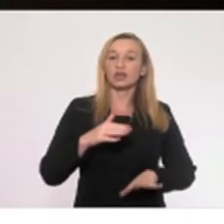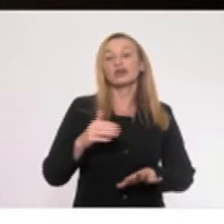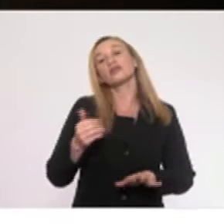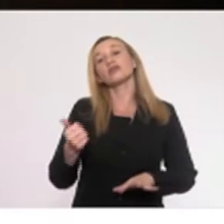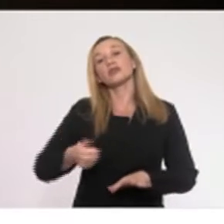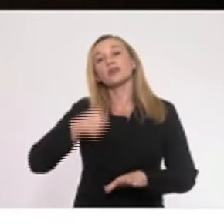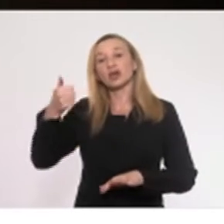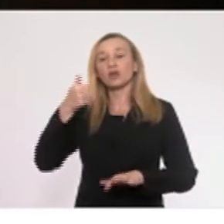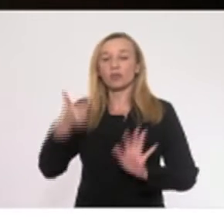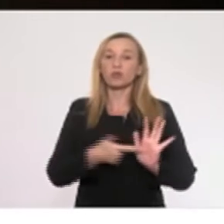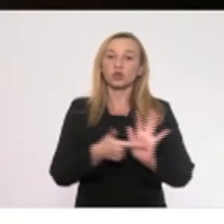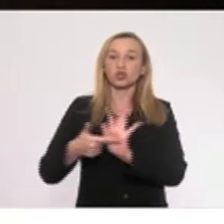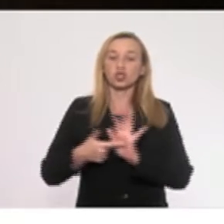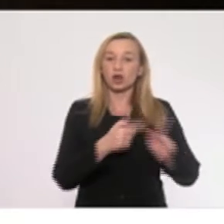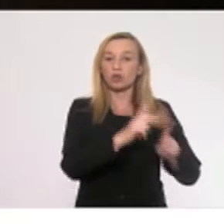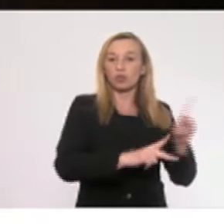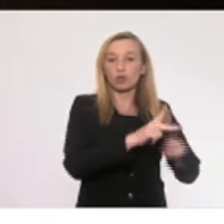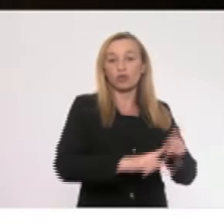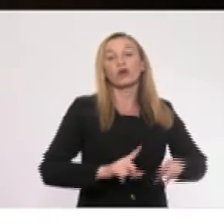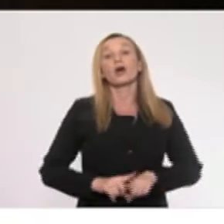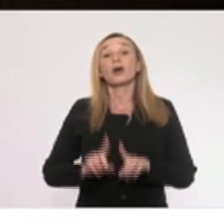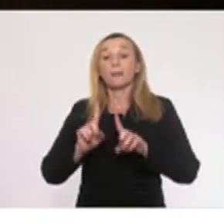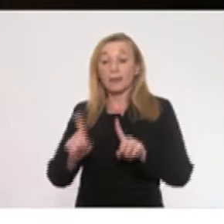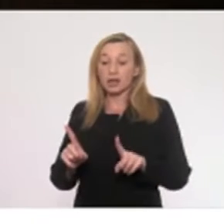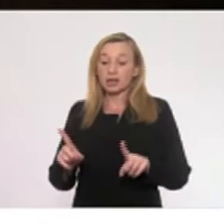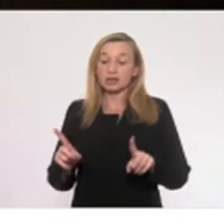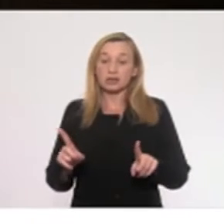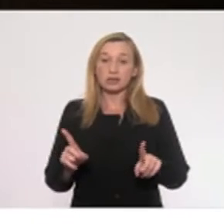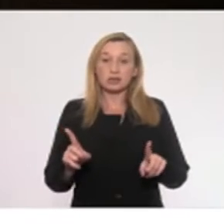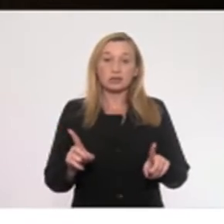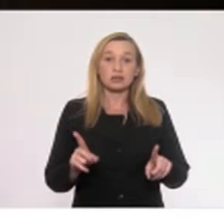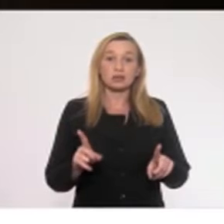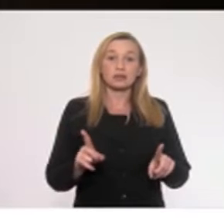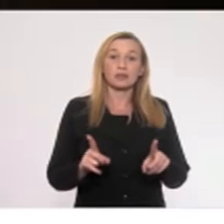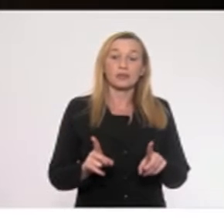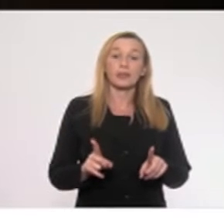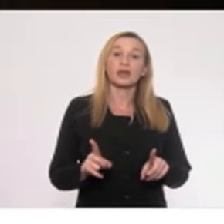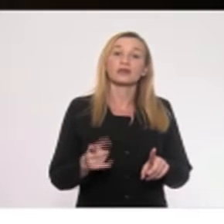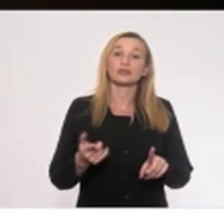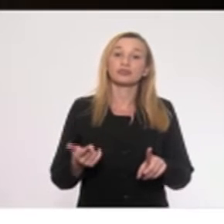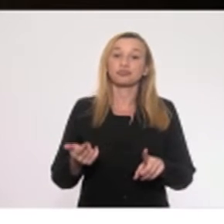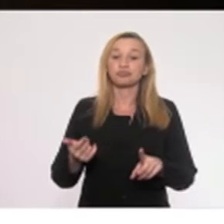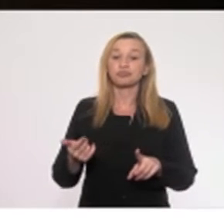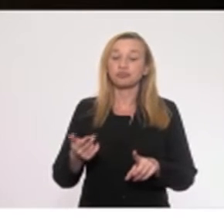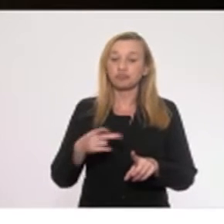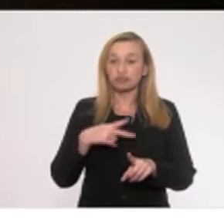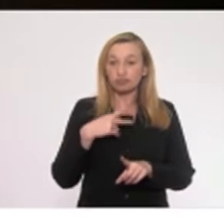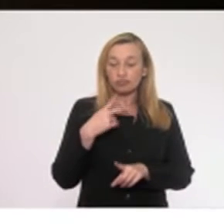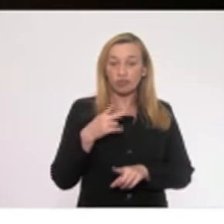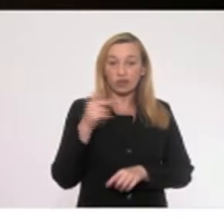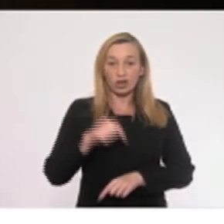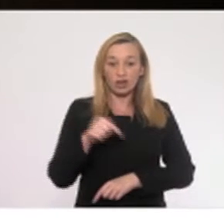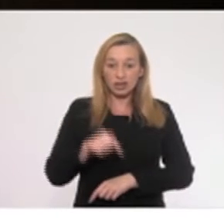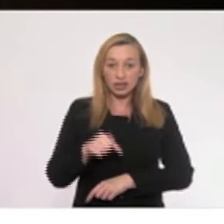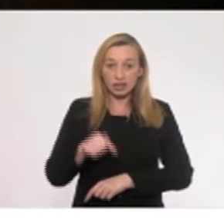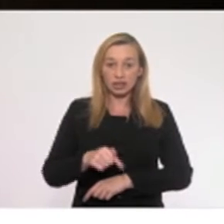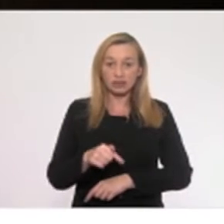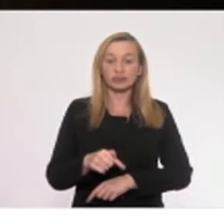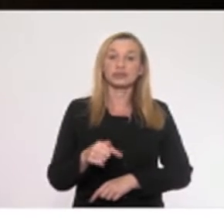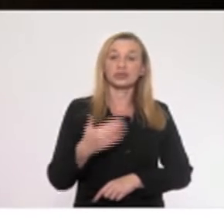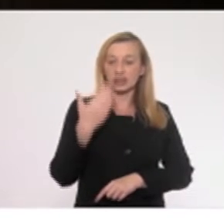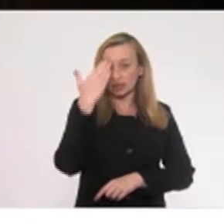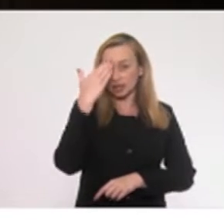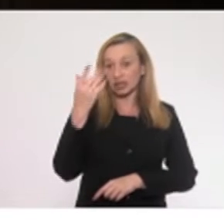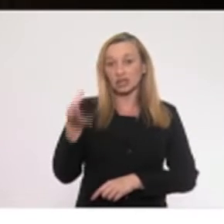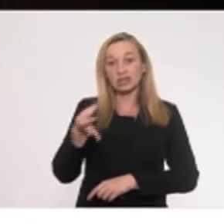um todo. Mas, definitivamente, mais uma vez aqui, destacando o mérito da emenda apresentada, mas